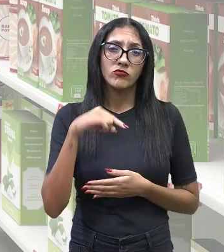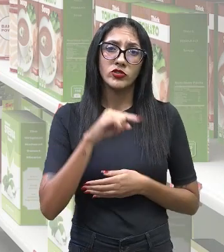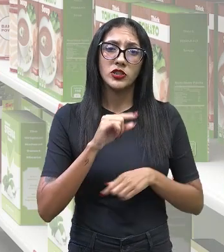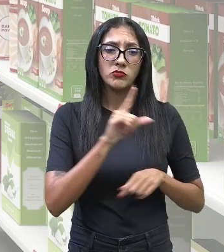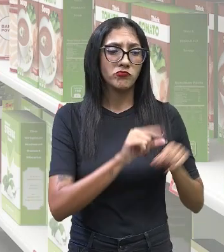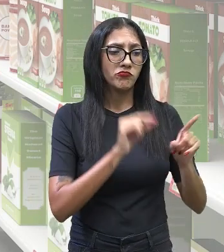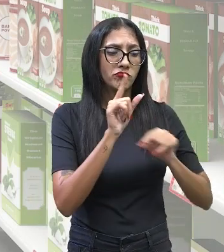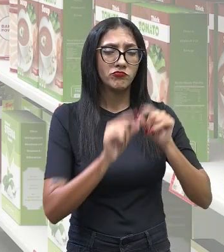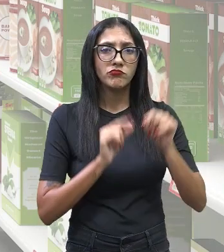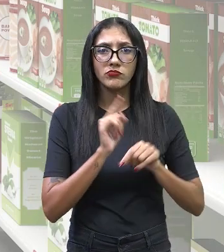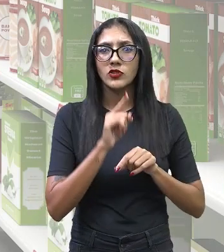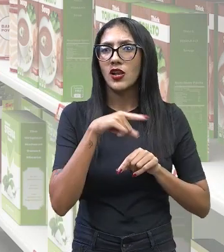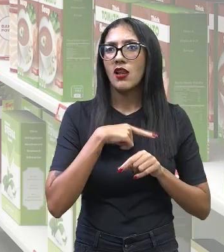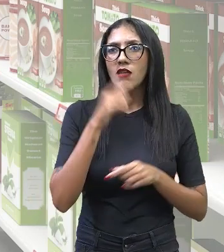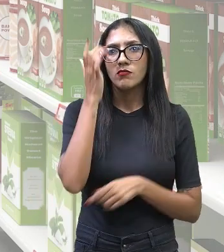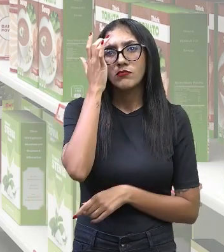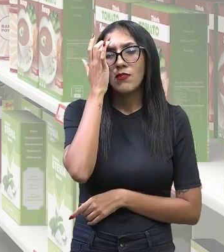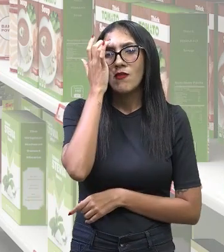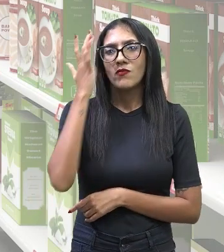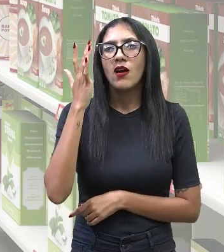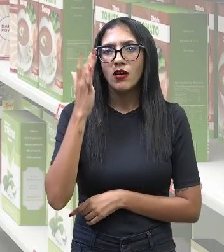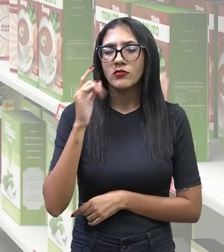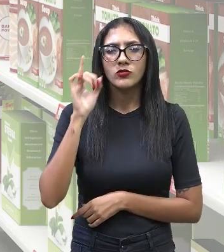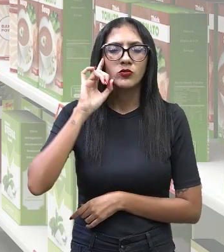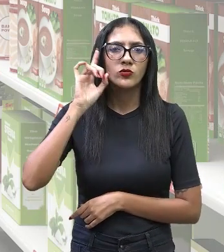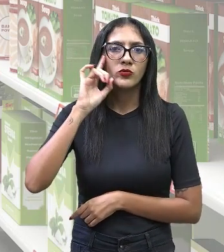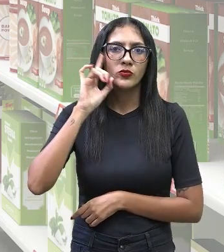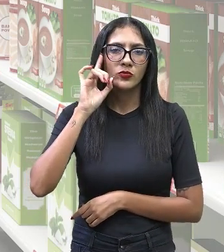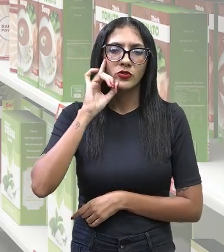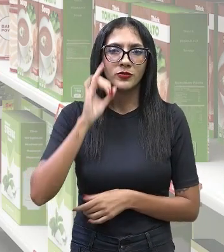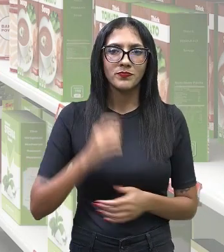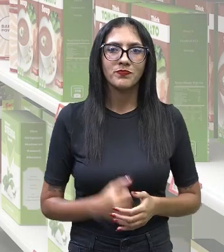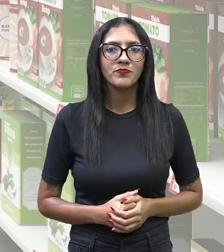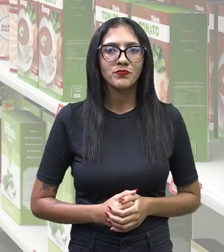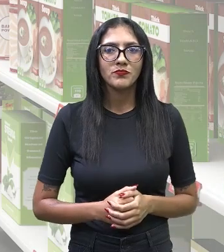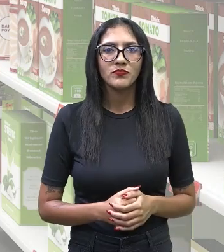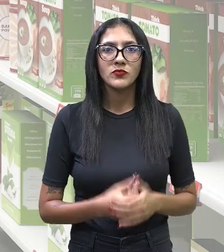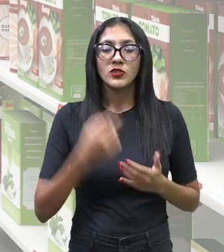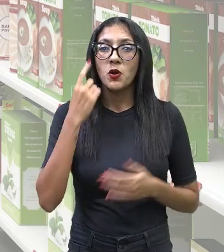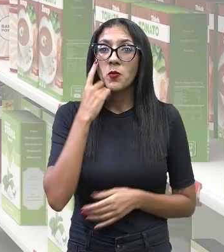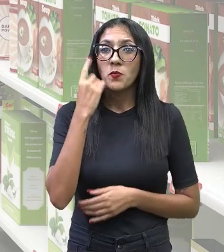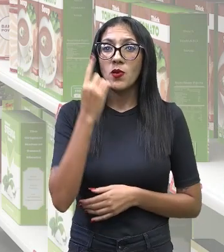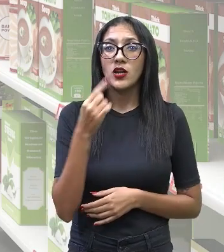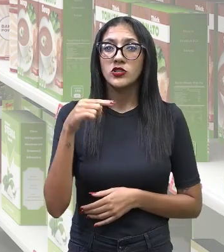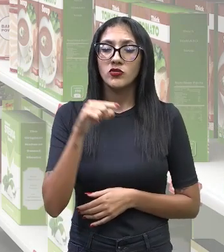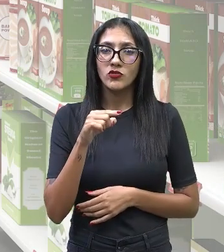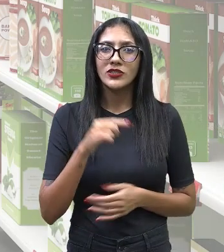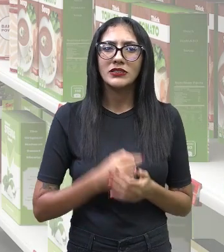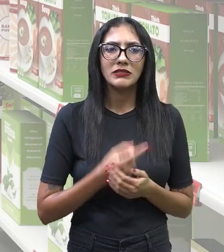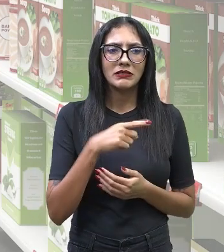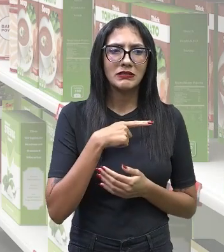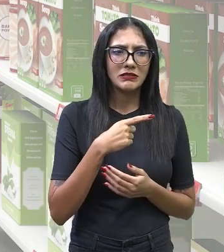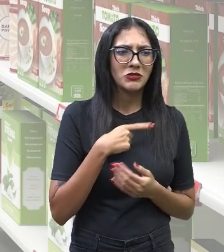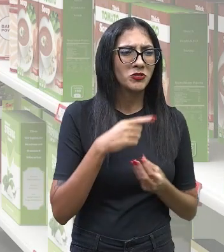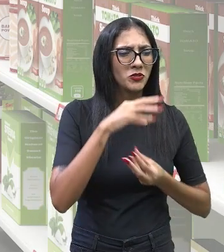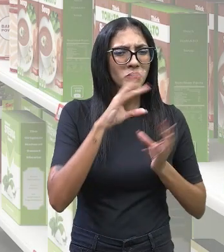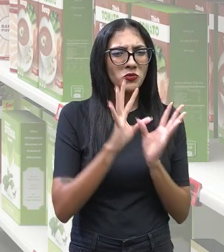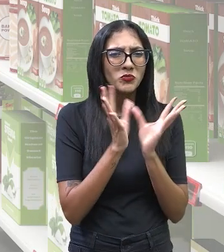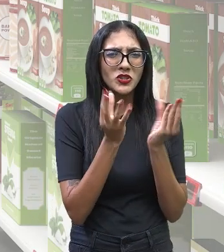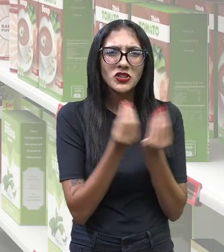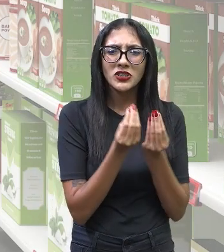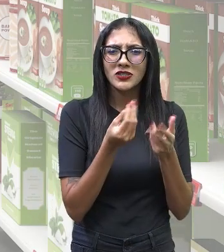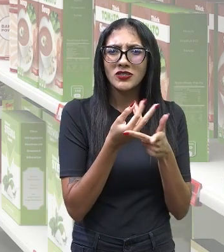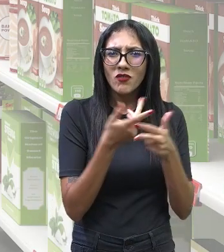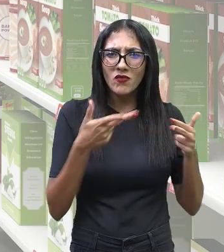essas opções no seu dia a dia. Imagine você que estes alimentos são ultraprocessados,